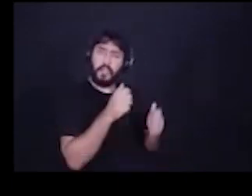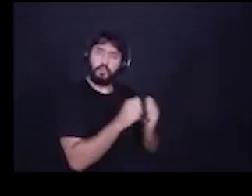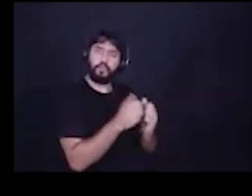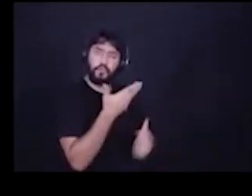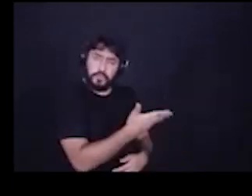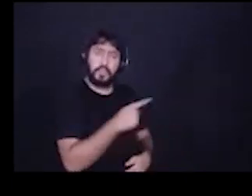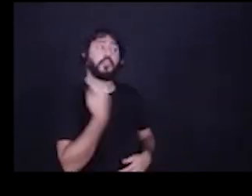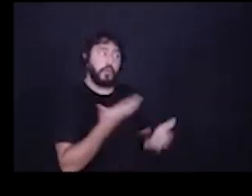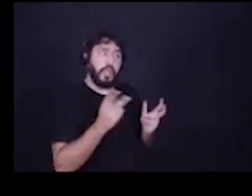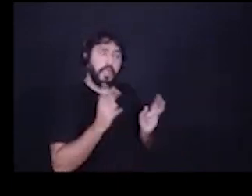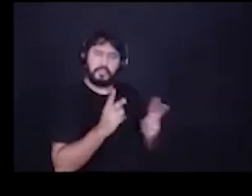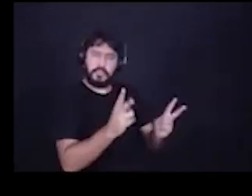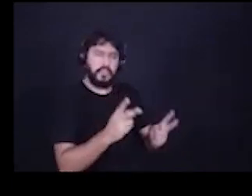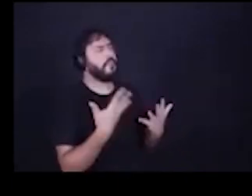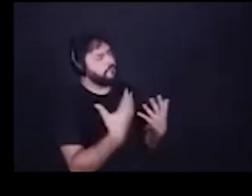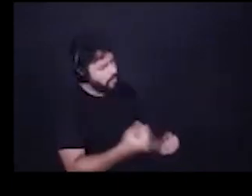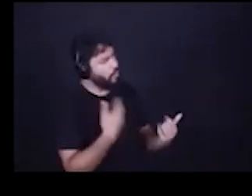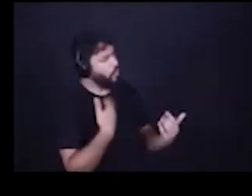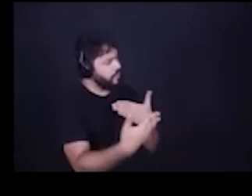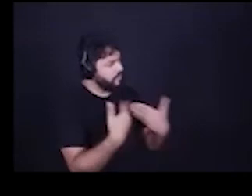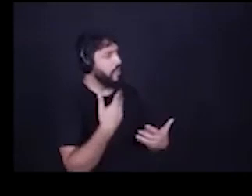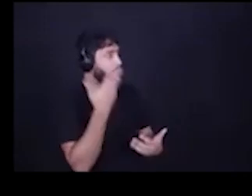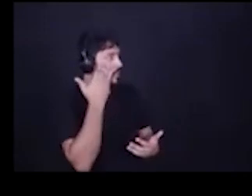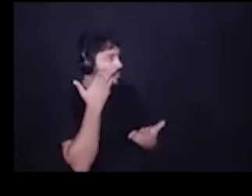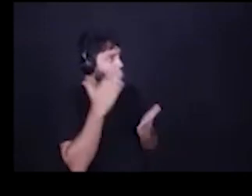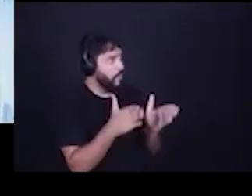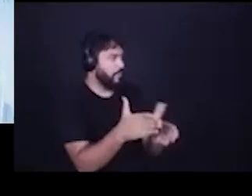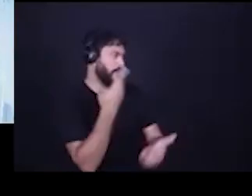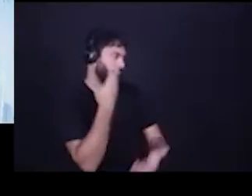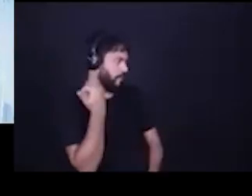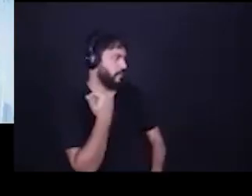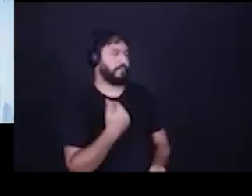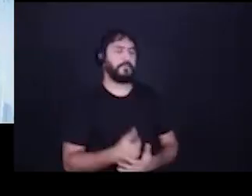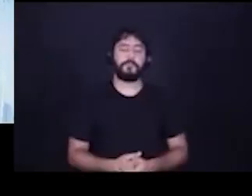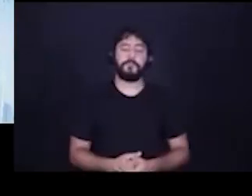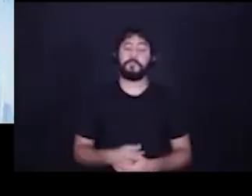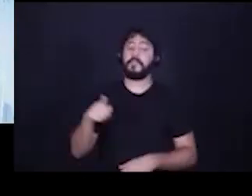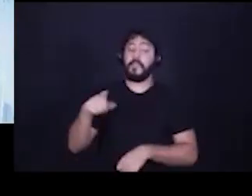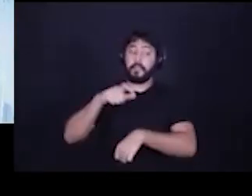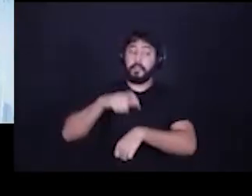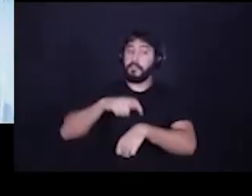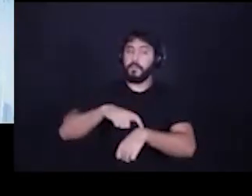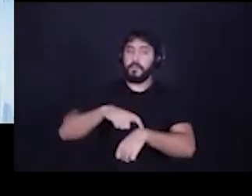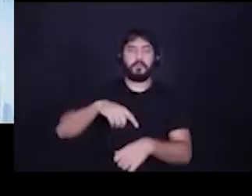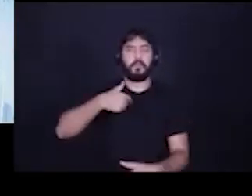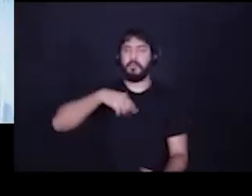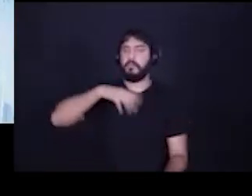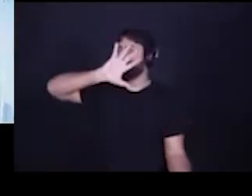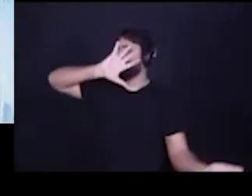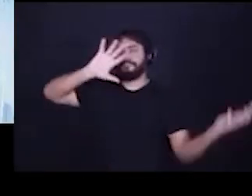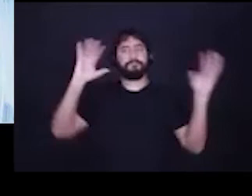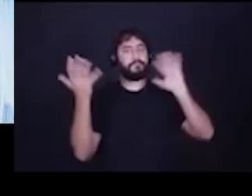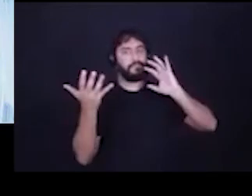acha que tem um jeito, vamos conversar e vamos entender para onde a gente vai. Nesse momento veio o ponto de virada, em que a gente voltou de